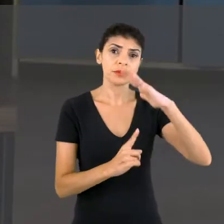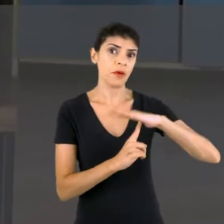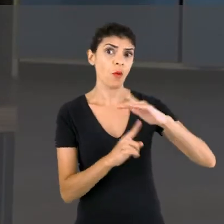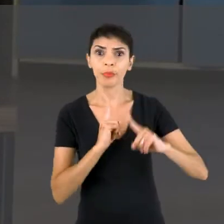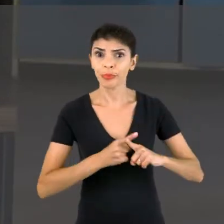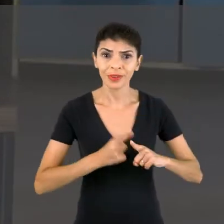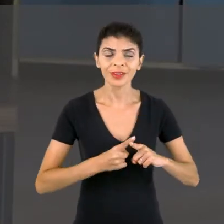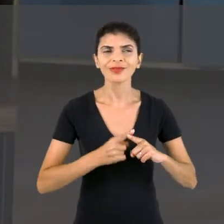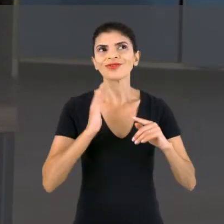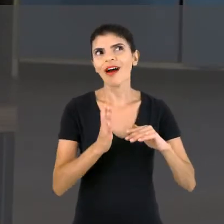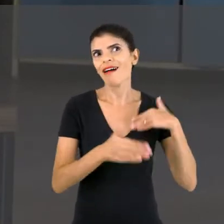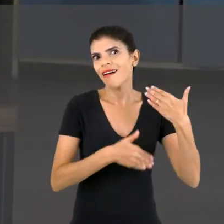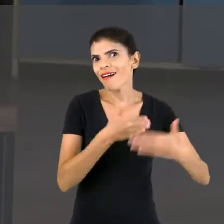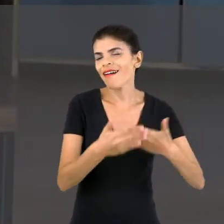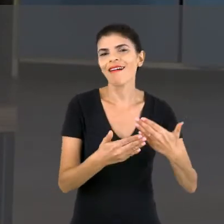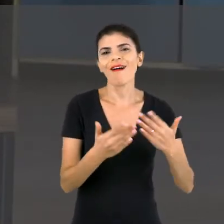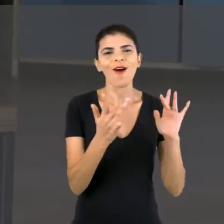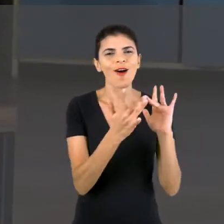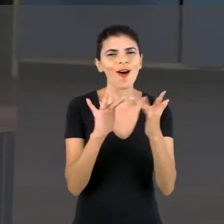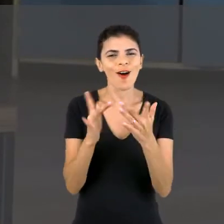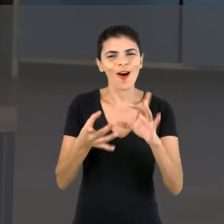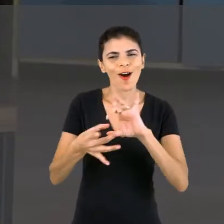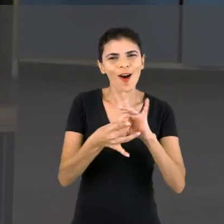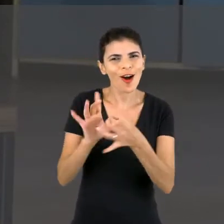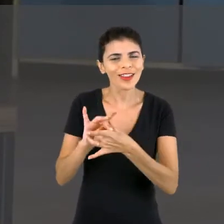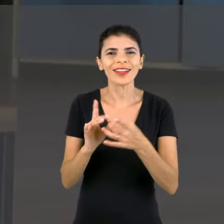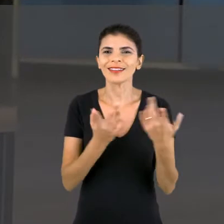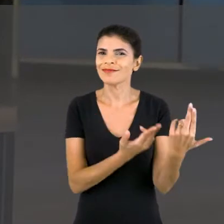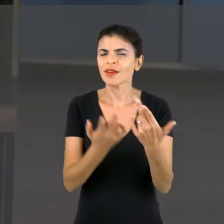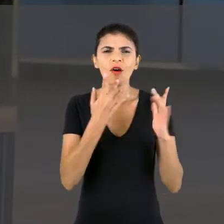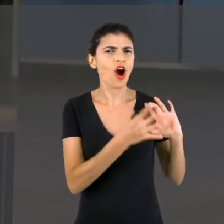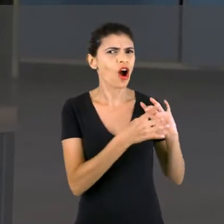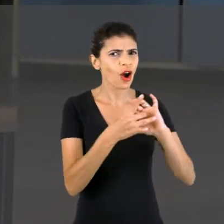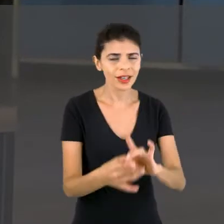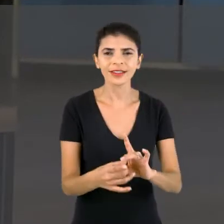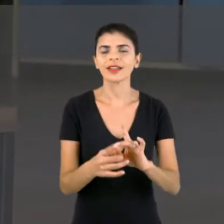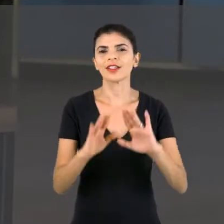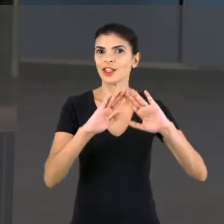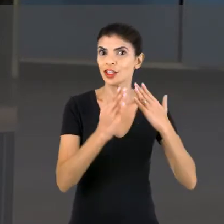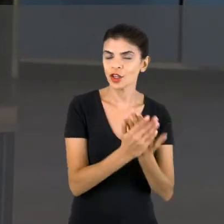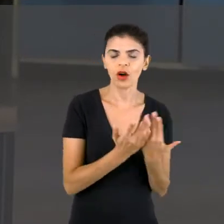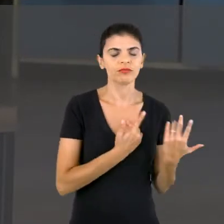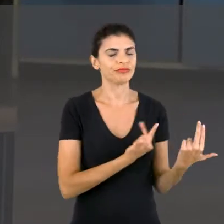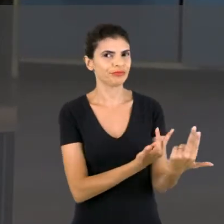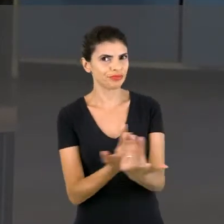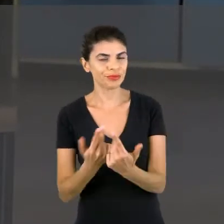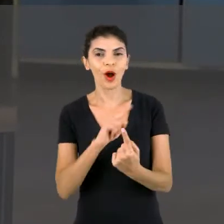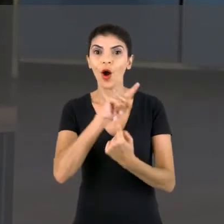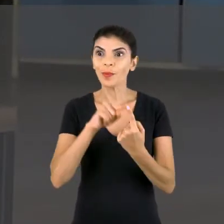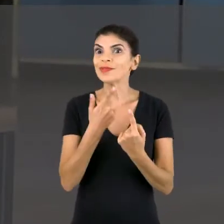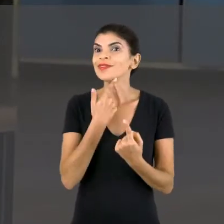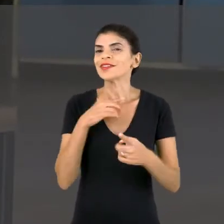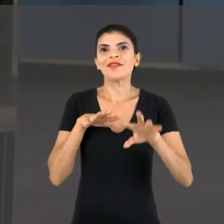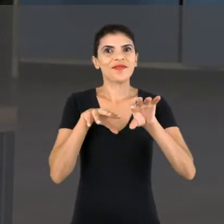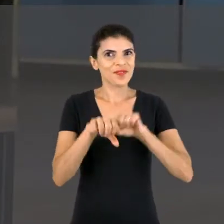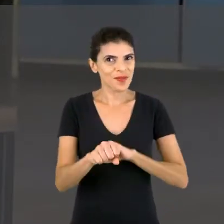né? Porque a gente estava no mesmo contexto, que era a escola, a gente tinha uma rotina em comum, a gente tinha o